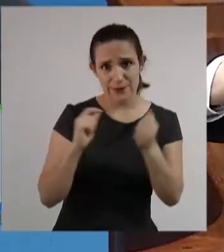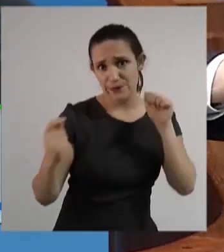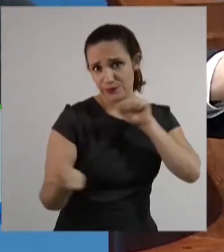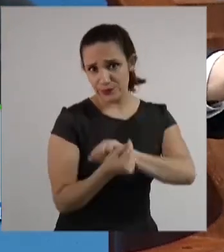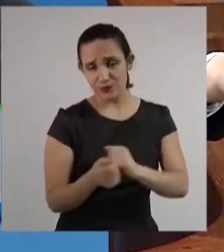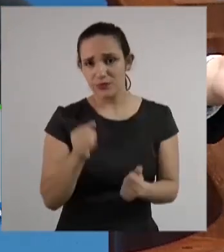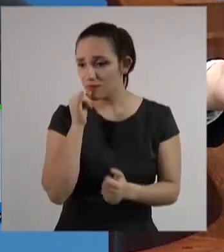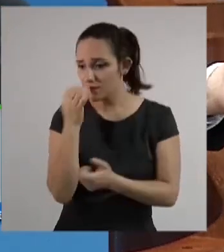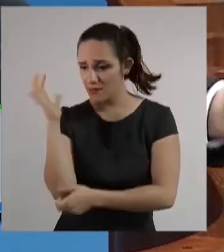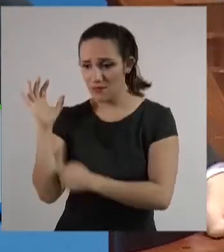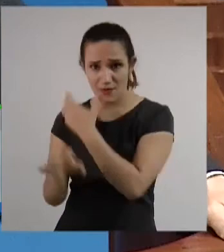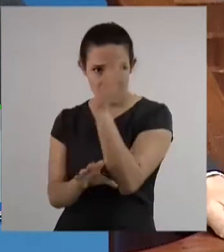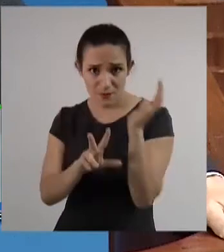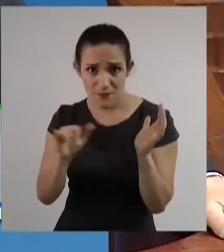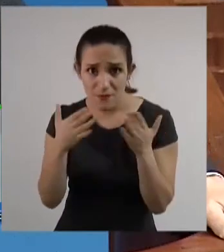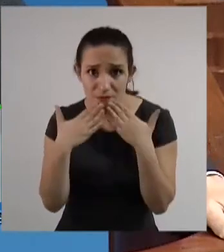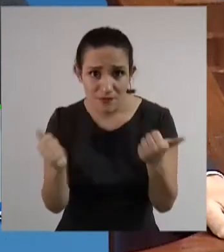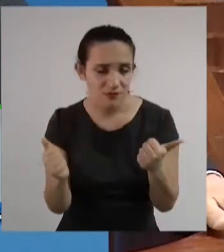Meio ambiente?